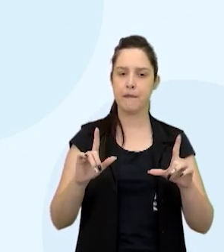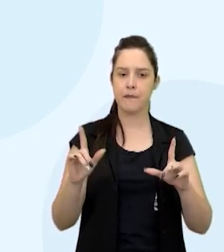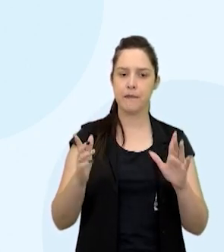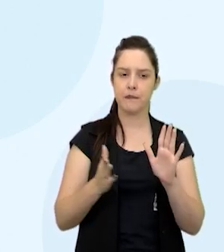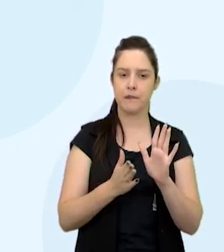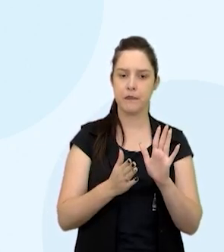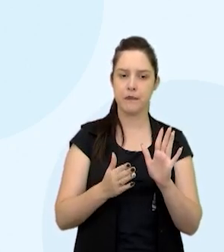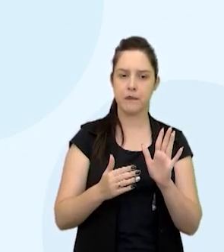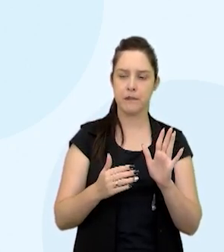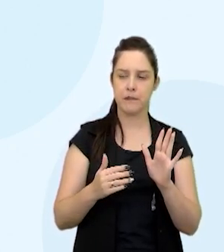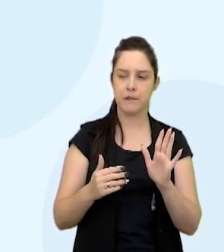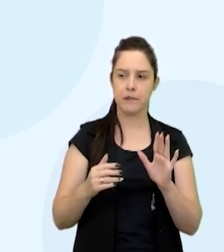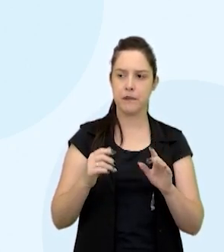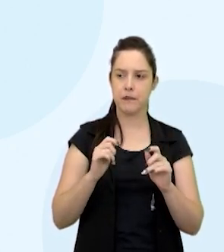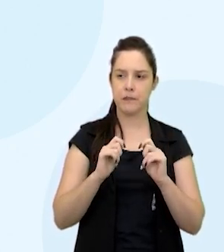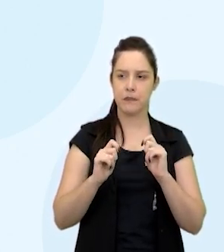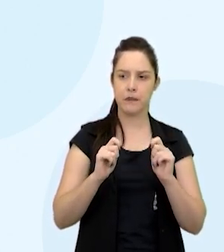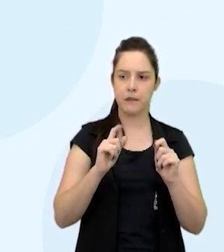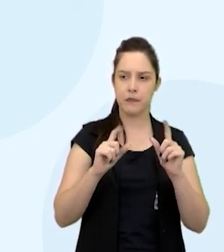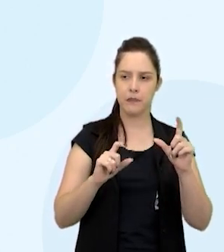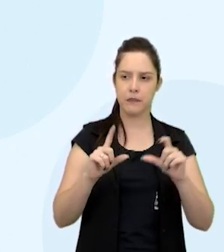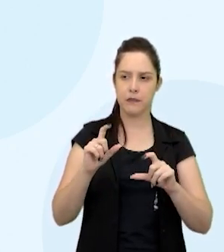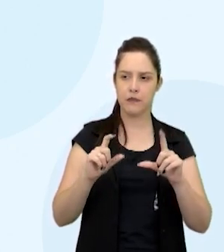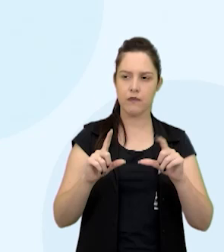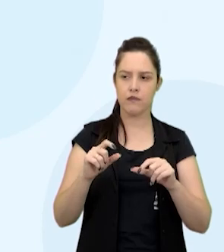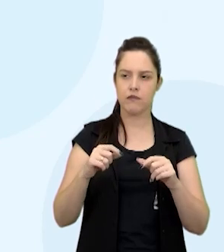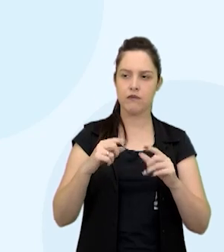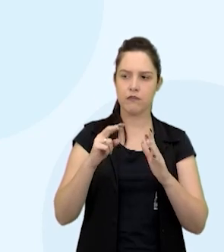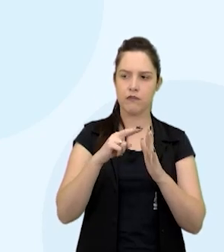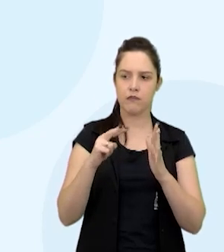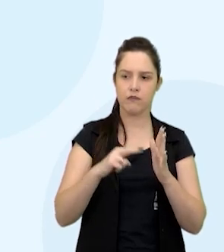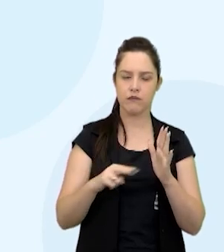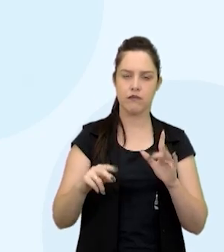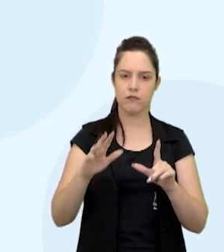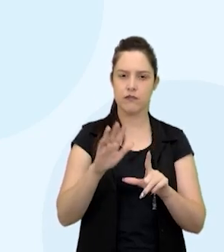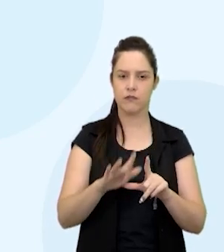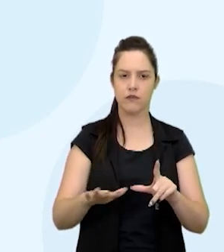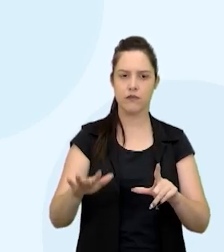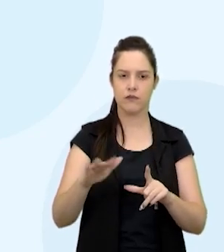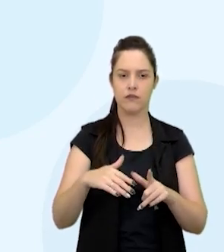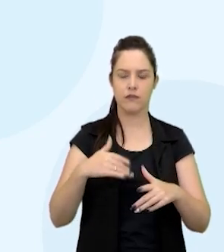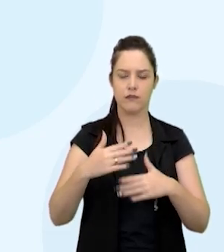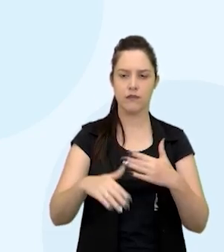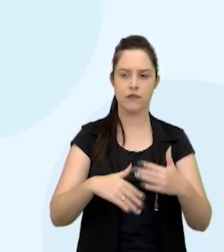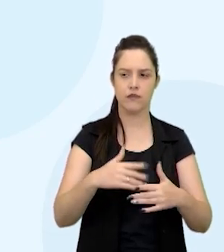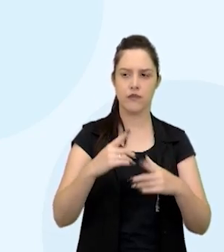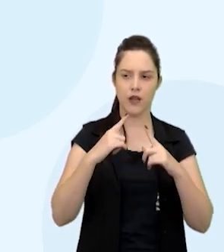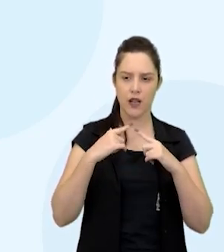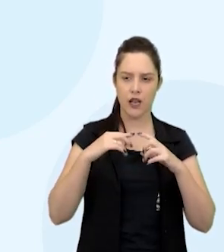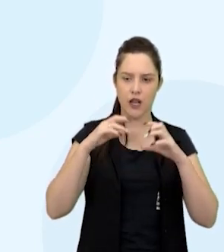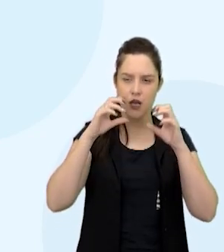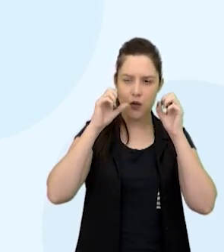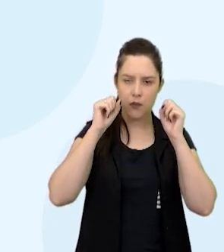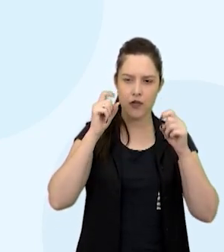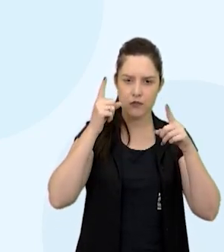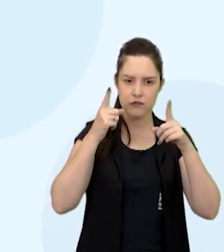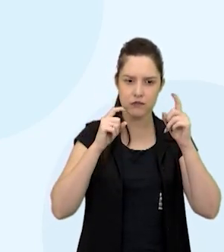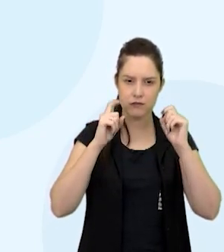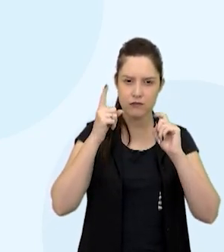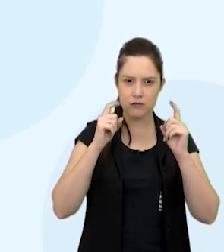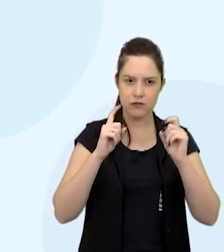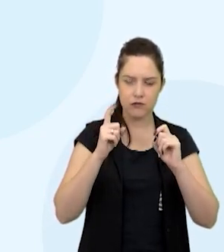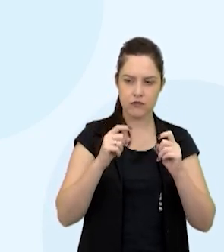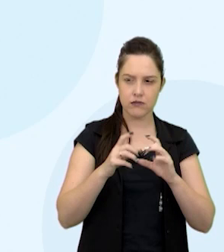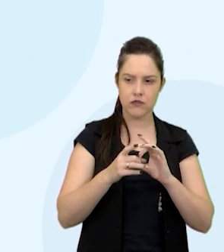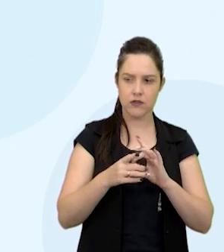Com fotografia. Então, nós faremos leitura de imagens através dessa linguagem. Então, ó, a fotografia, embora permita